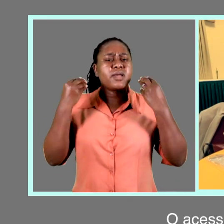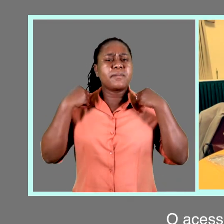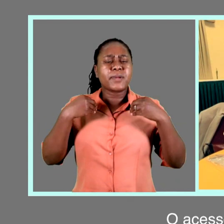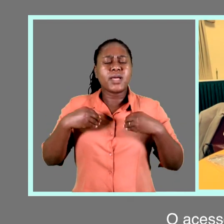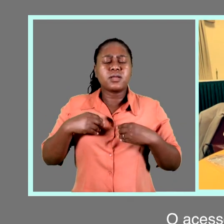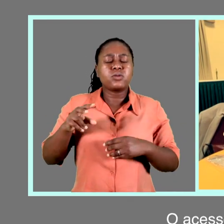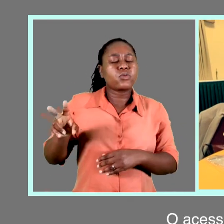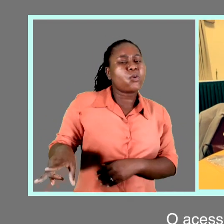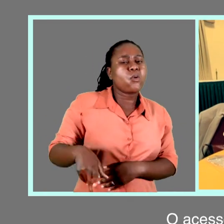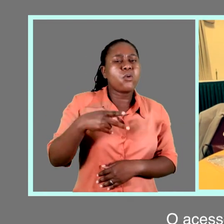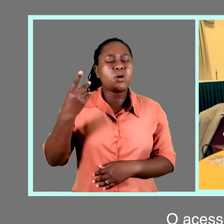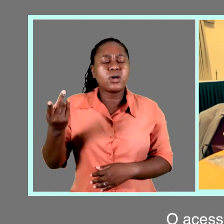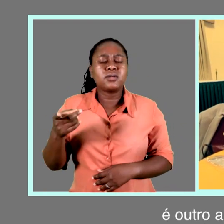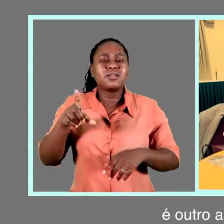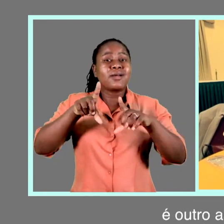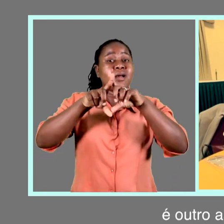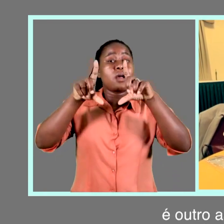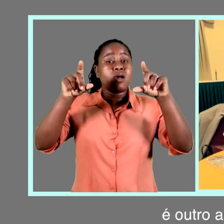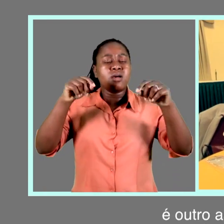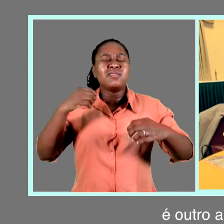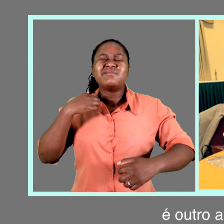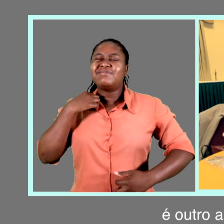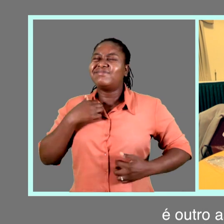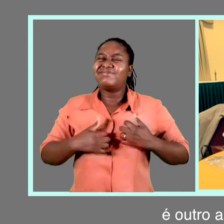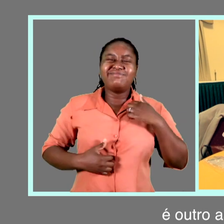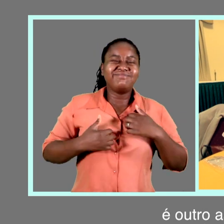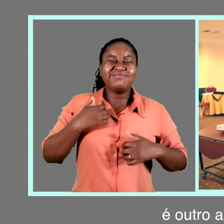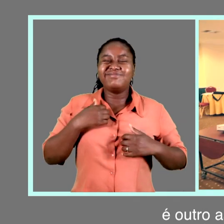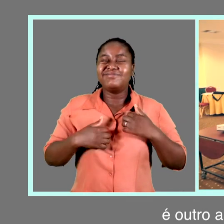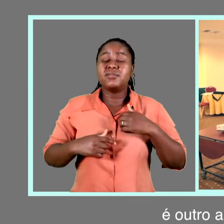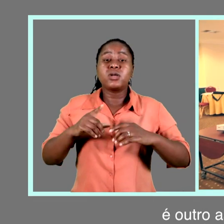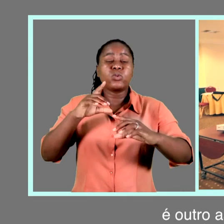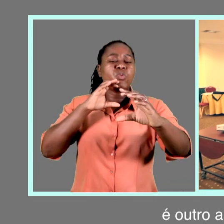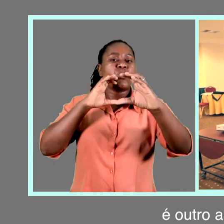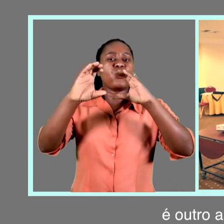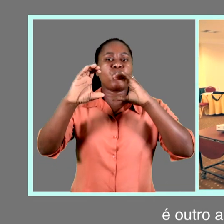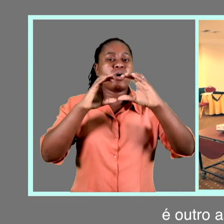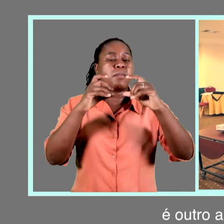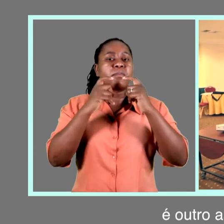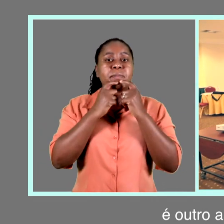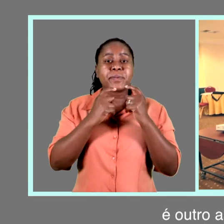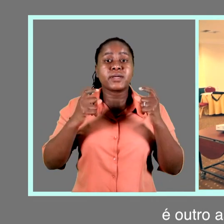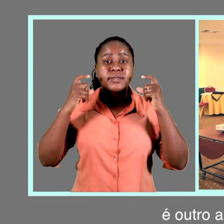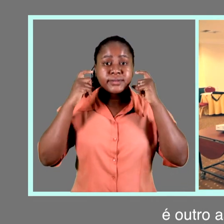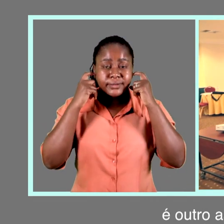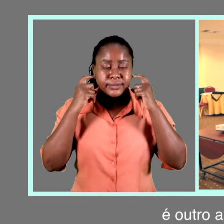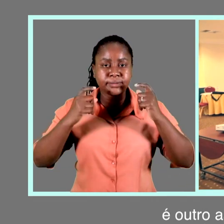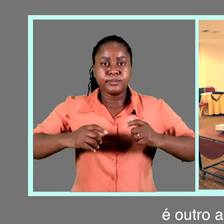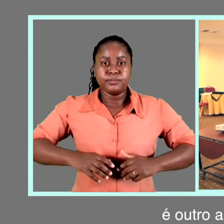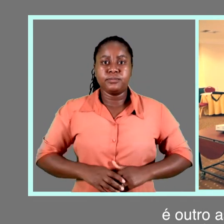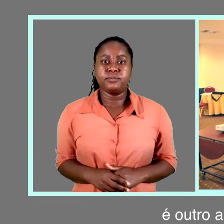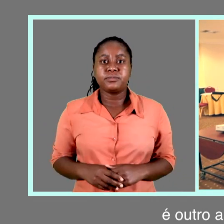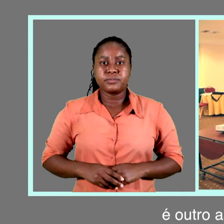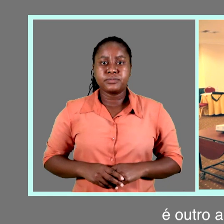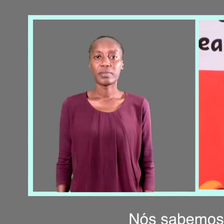acesso a serviços de saúde é outro assunto que inquieta os comunicadores em